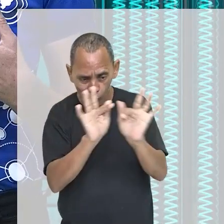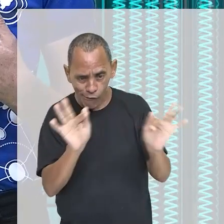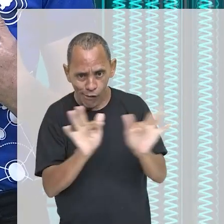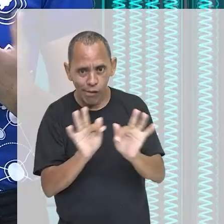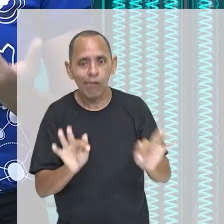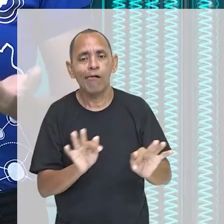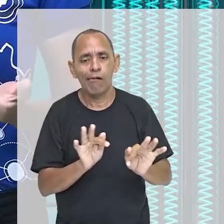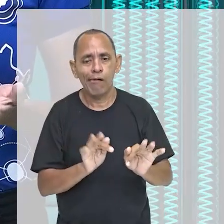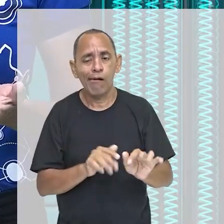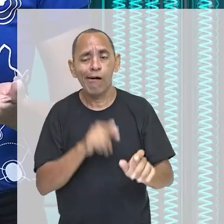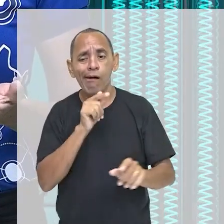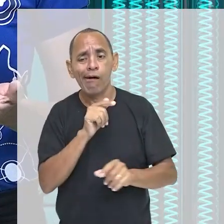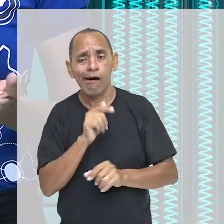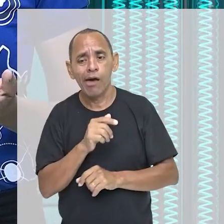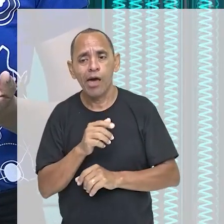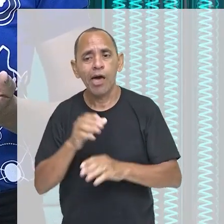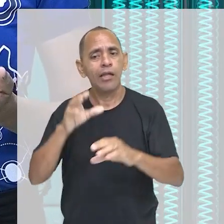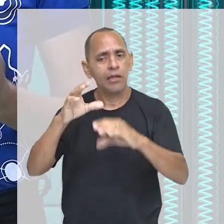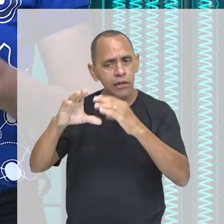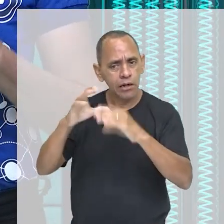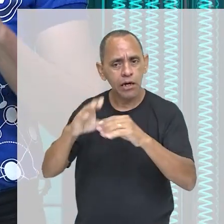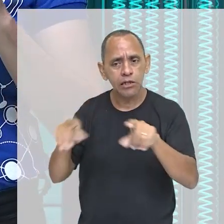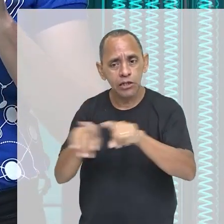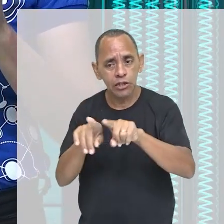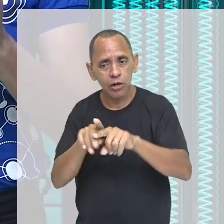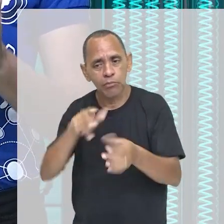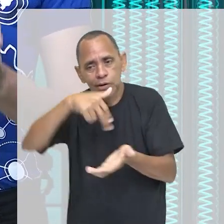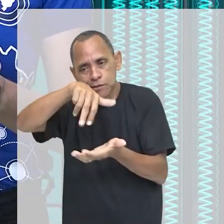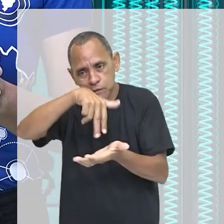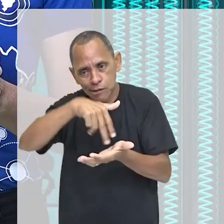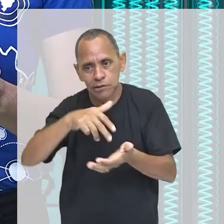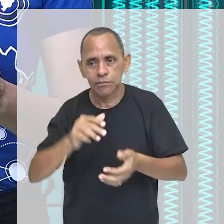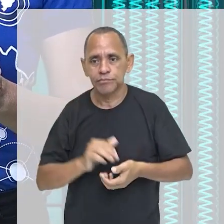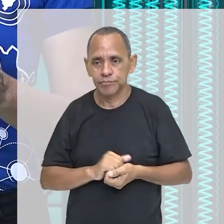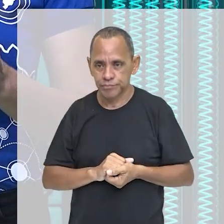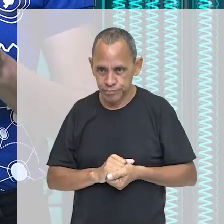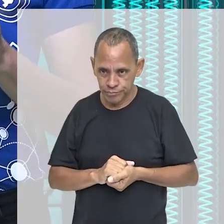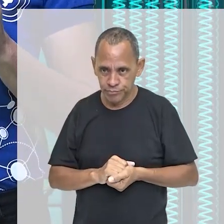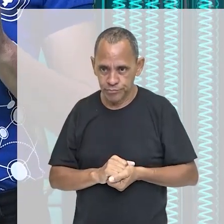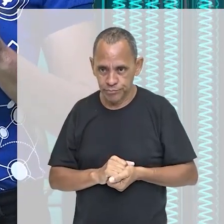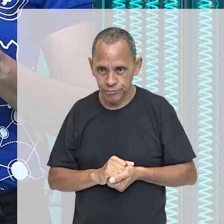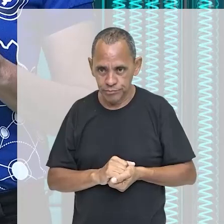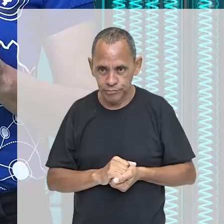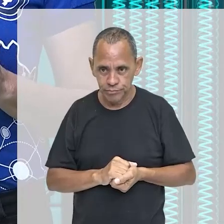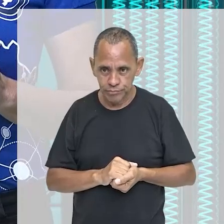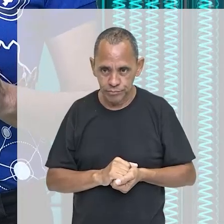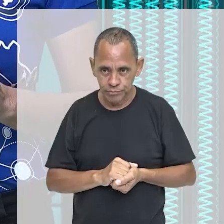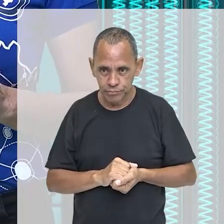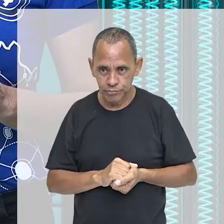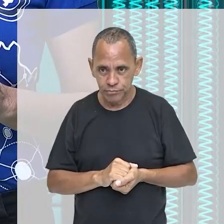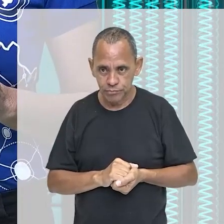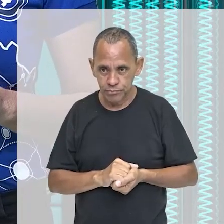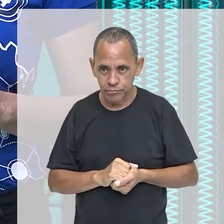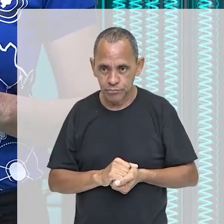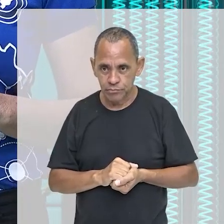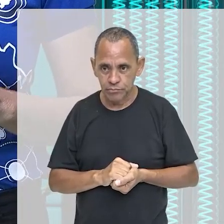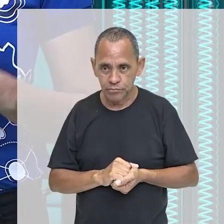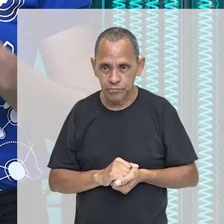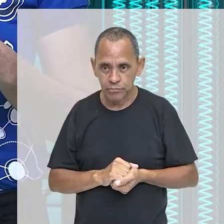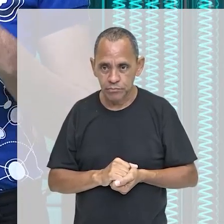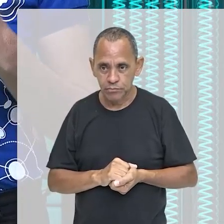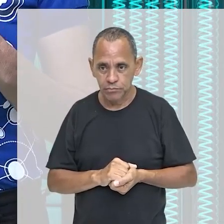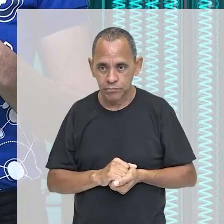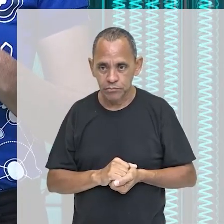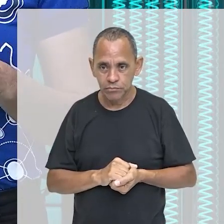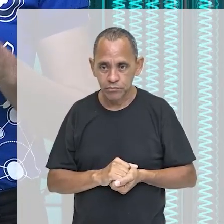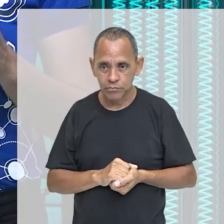Ela canta e dança, certo? Então, ela faz essa atividade e mais essa outra aqui. Ou seja,